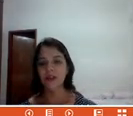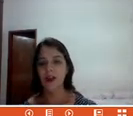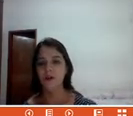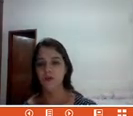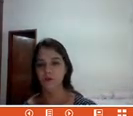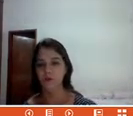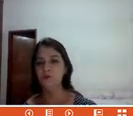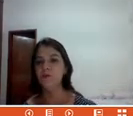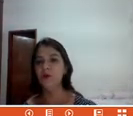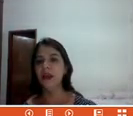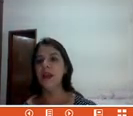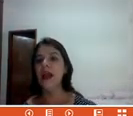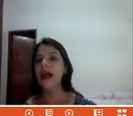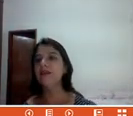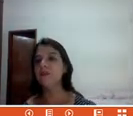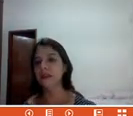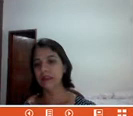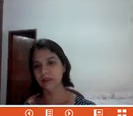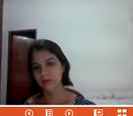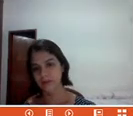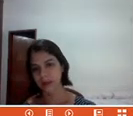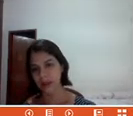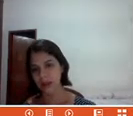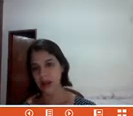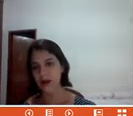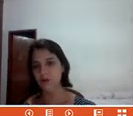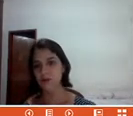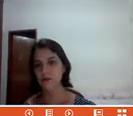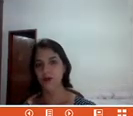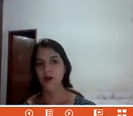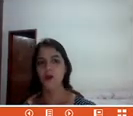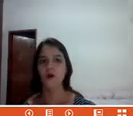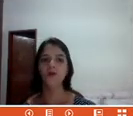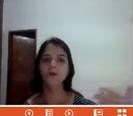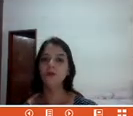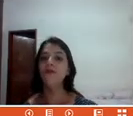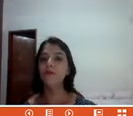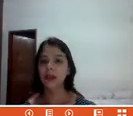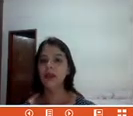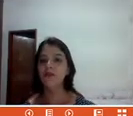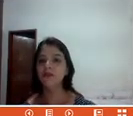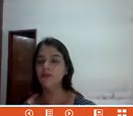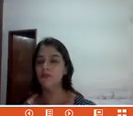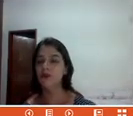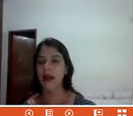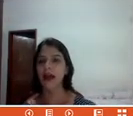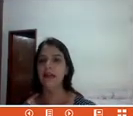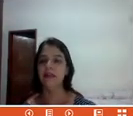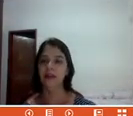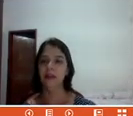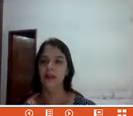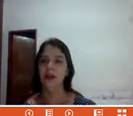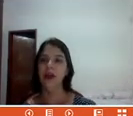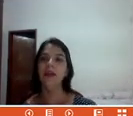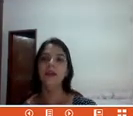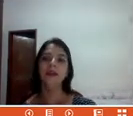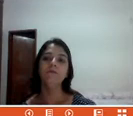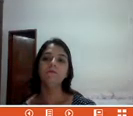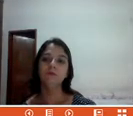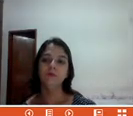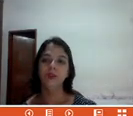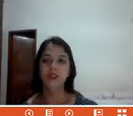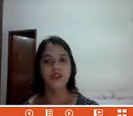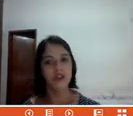mesmo sinal. Porém, a expressão facial ou os movimentos corporais é